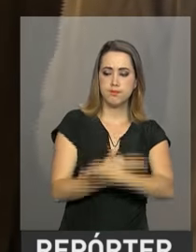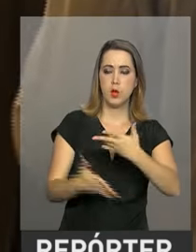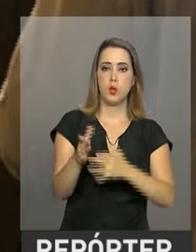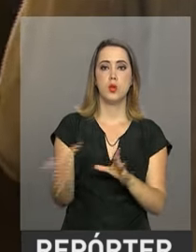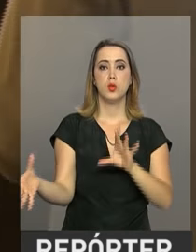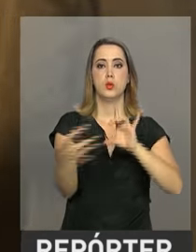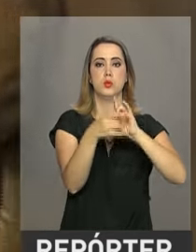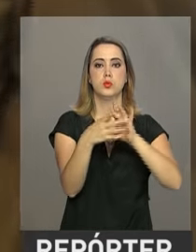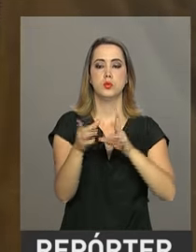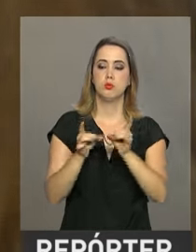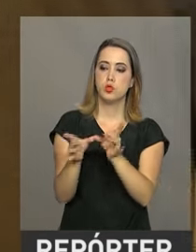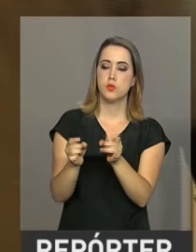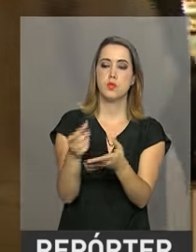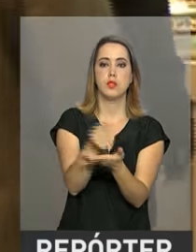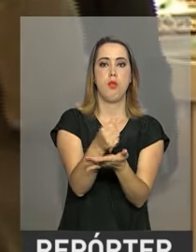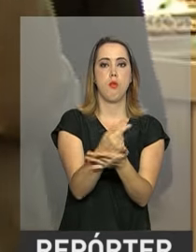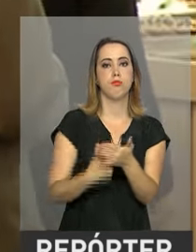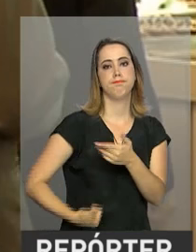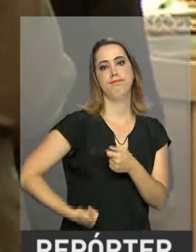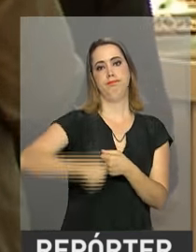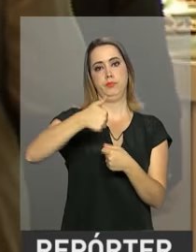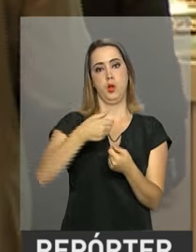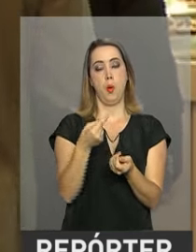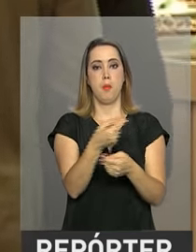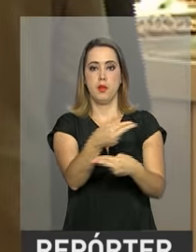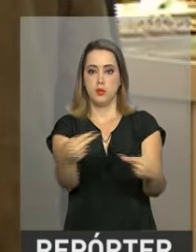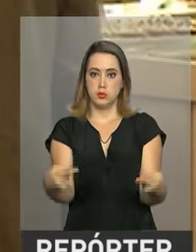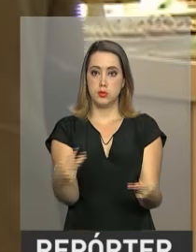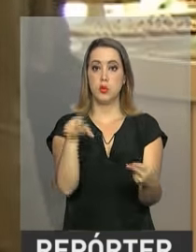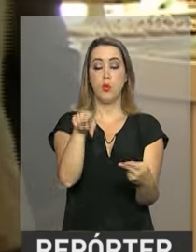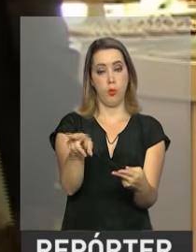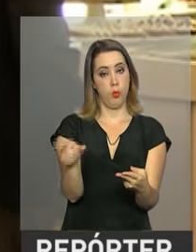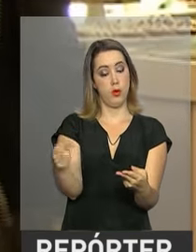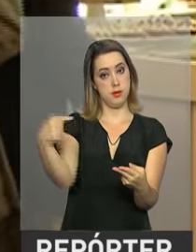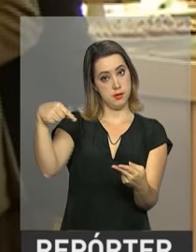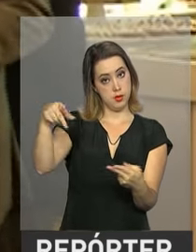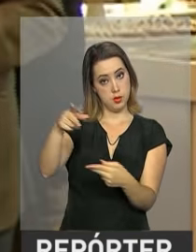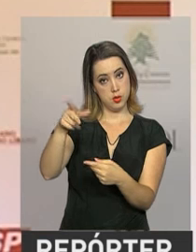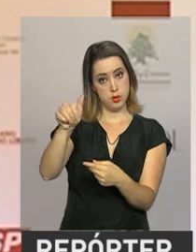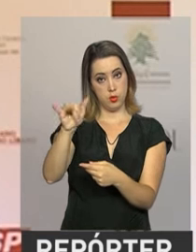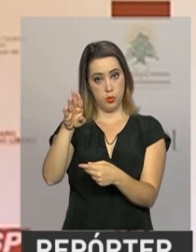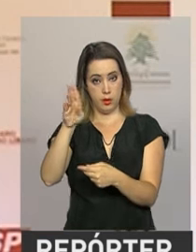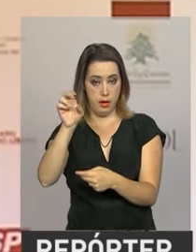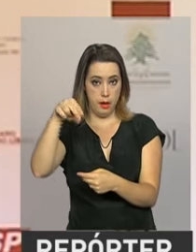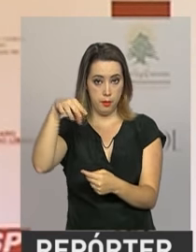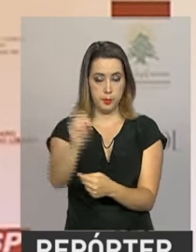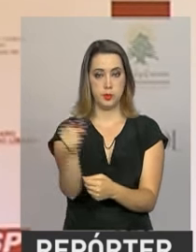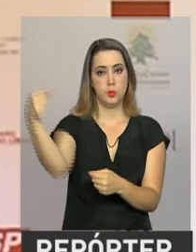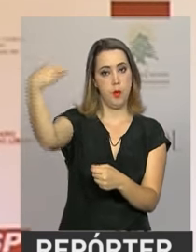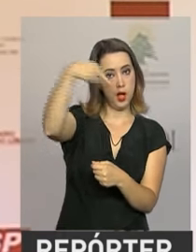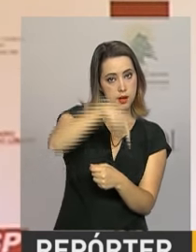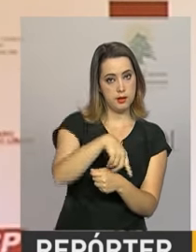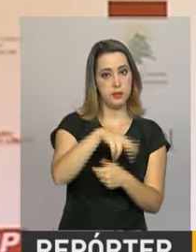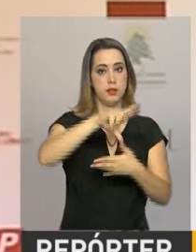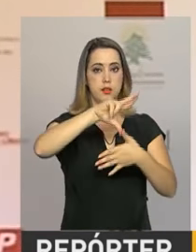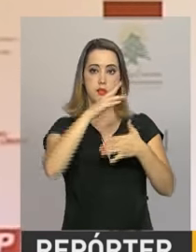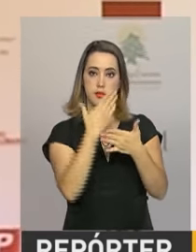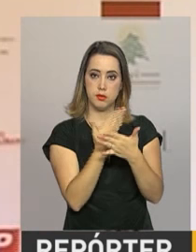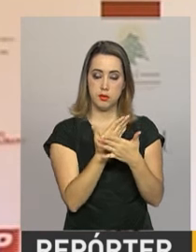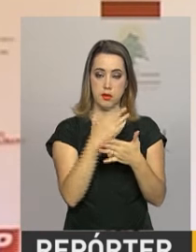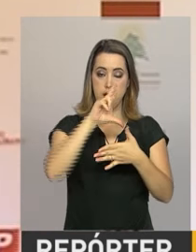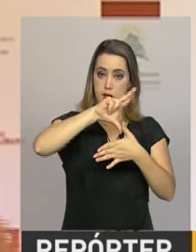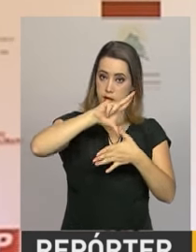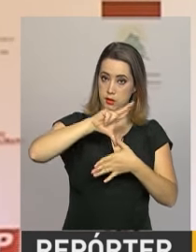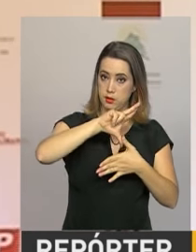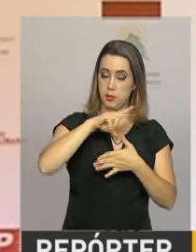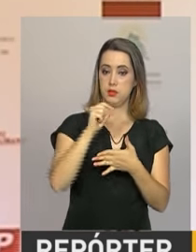e o Líbano torne mais competitivos os produtos daquele país aqui na América Latina. Quando esse acordo for concluído, a gente